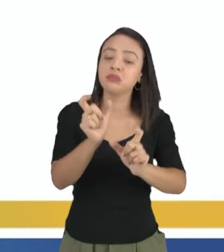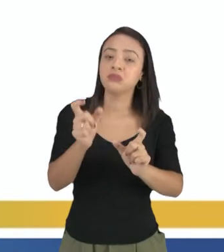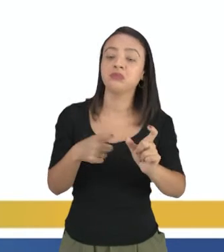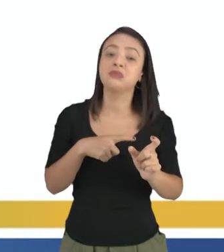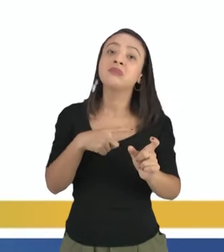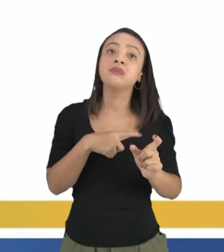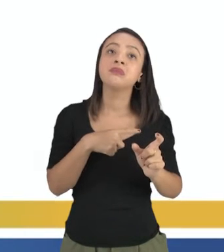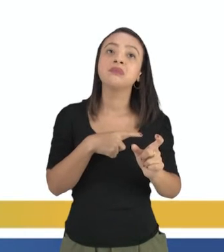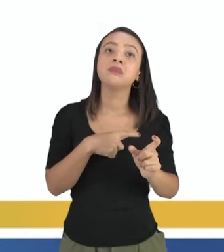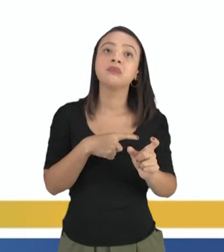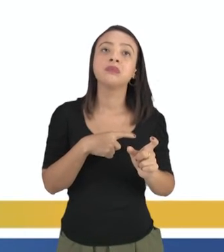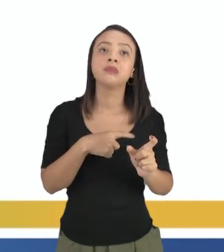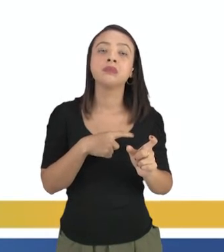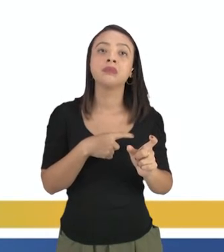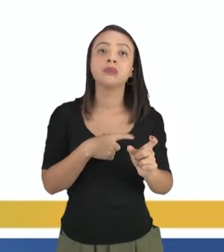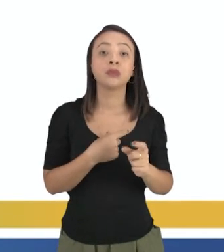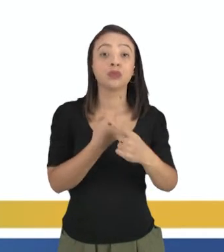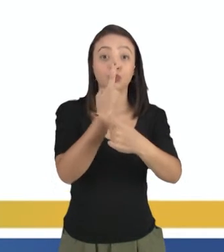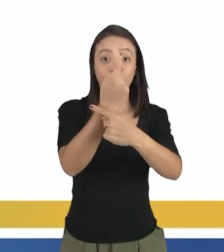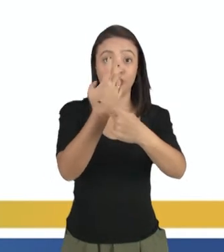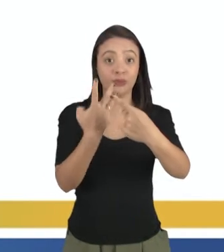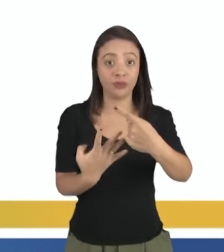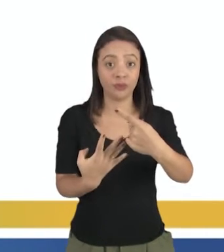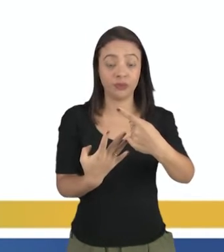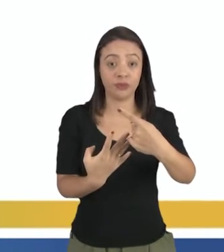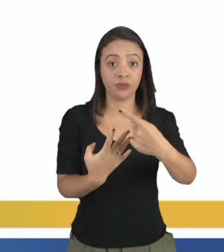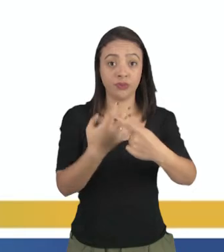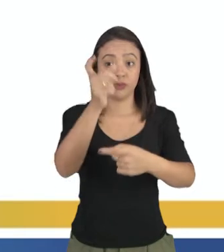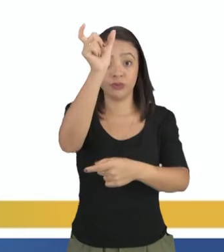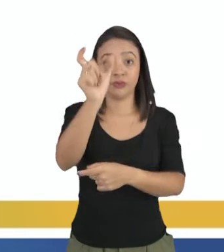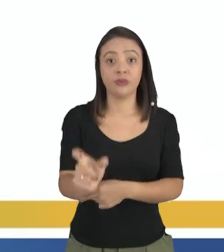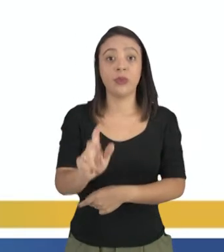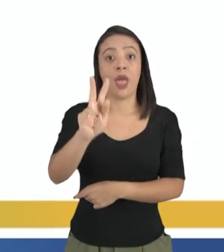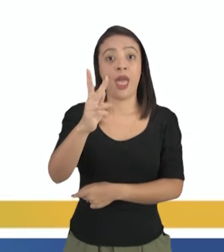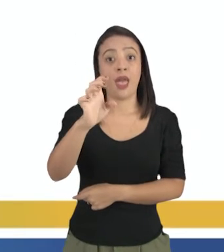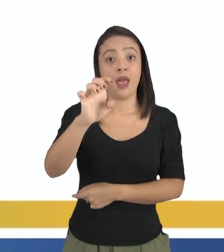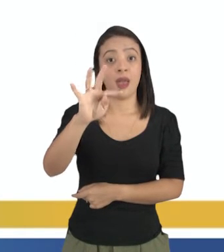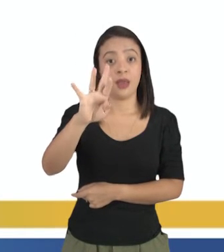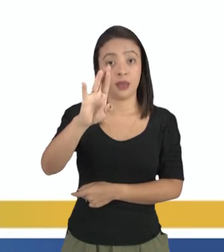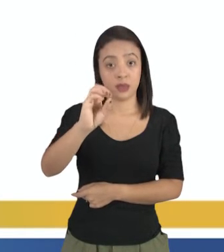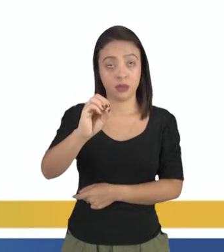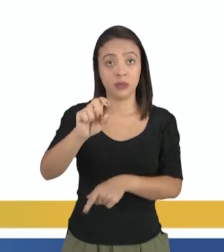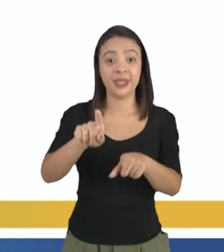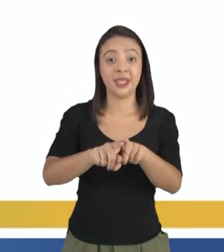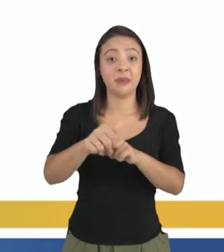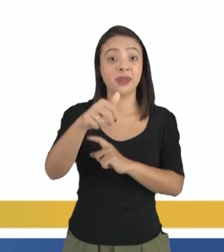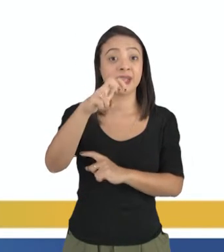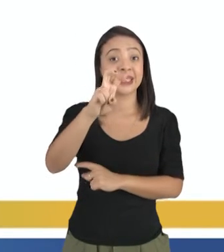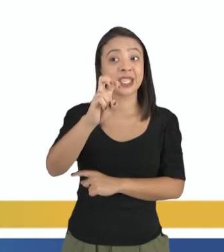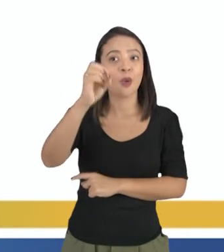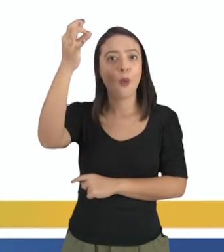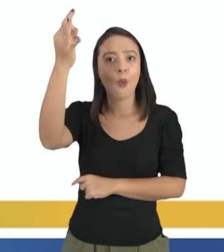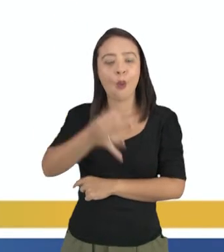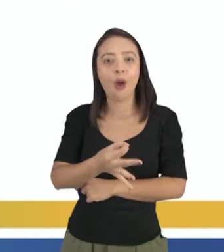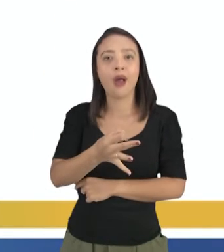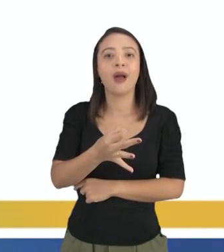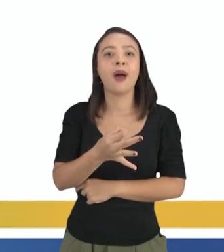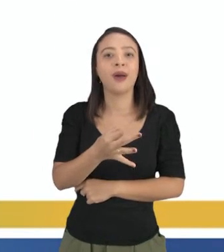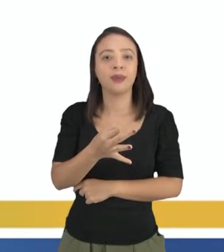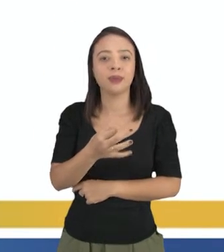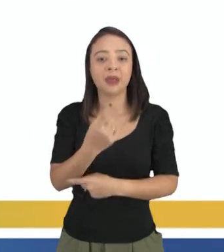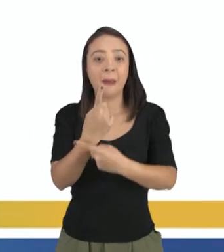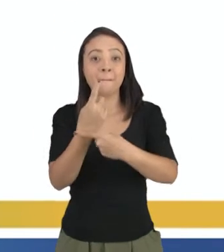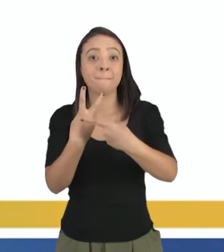quê? 1/4 de indivíduos heterozigotos, né? E 50% ou meio,